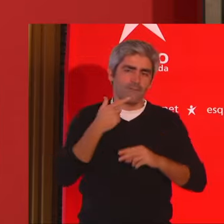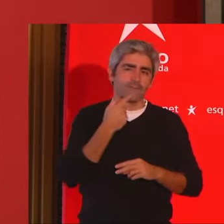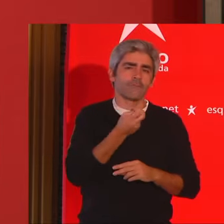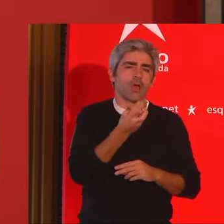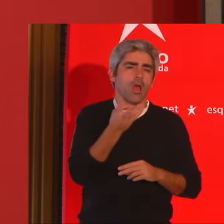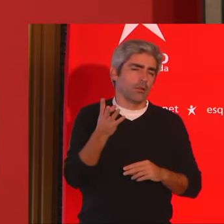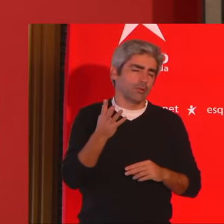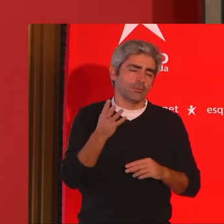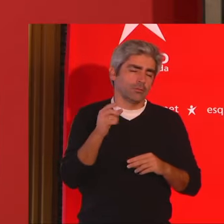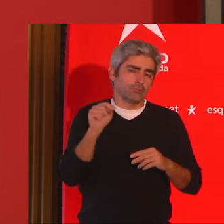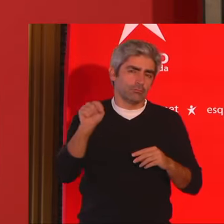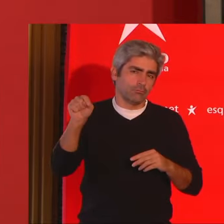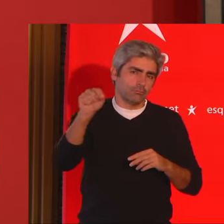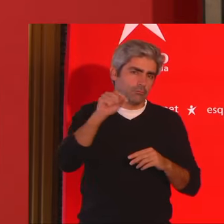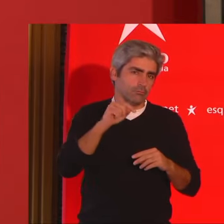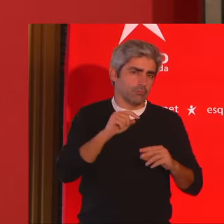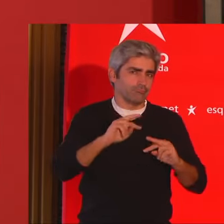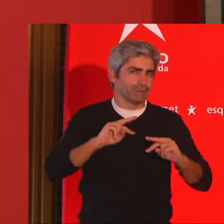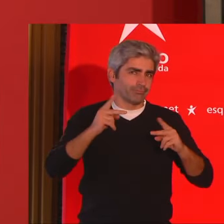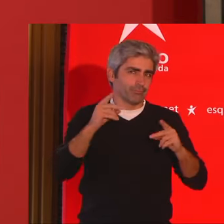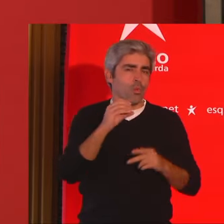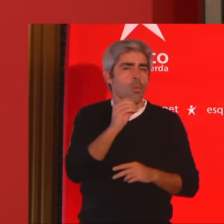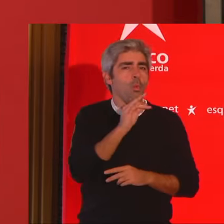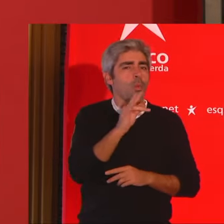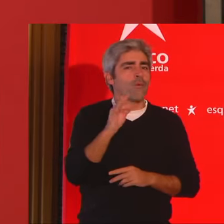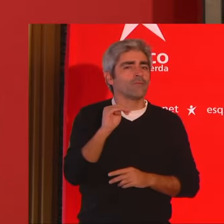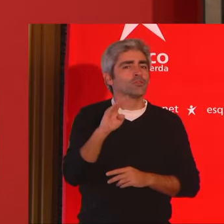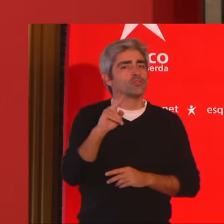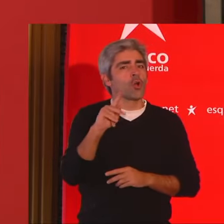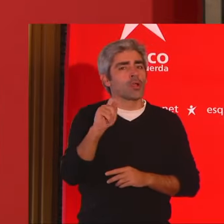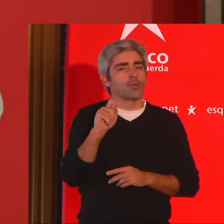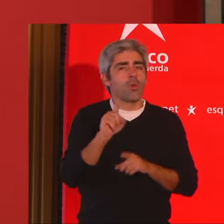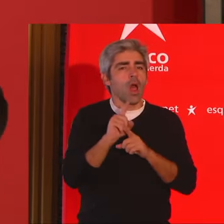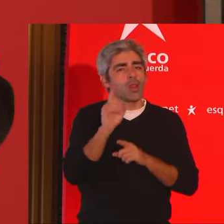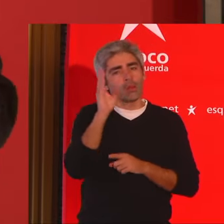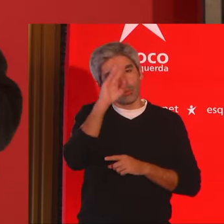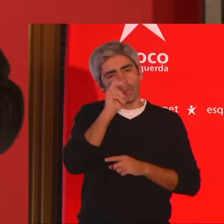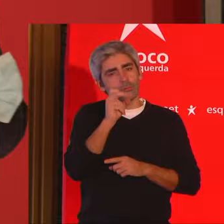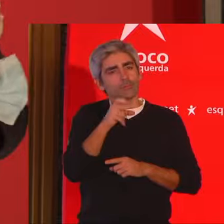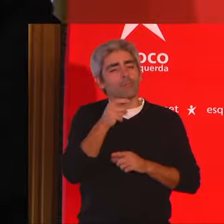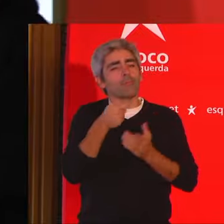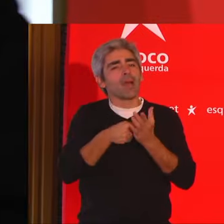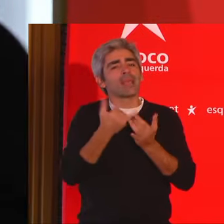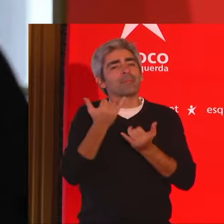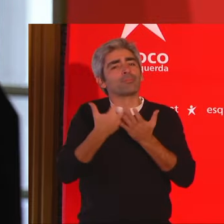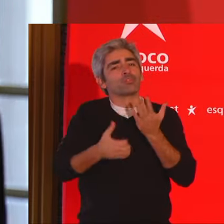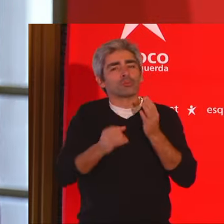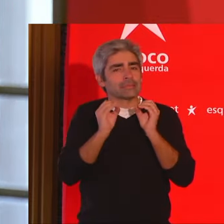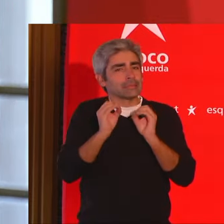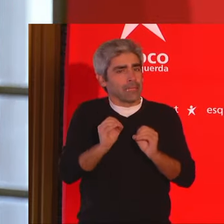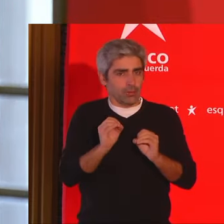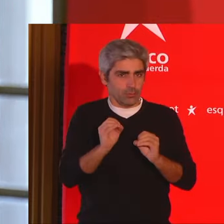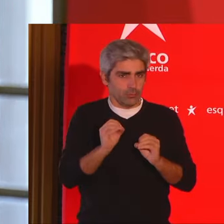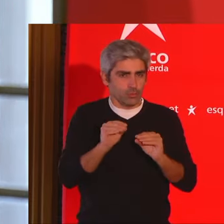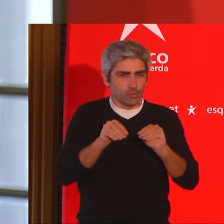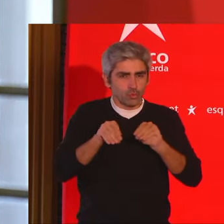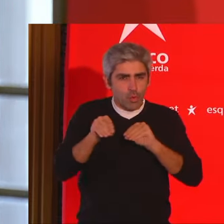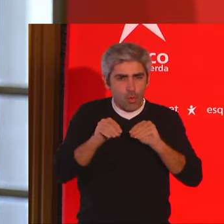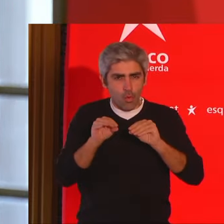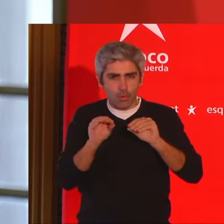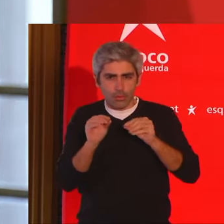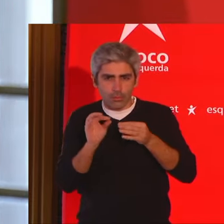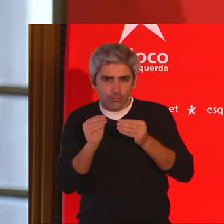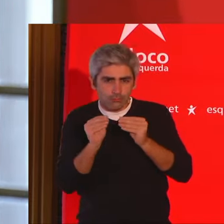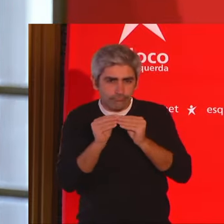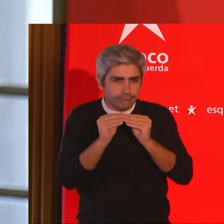de vários para offshores, para jurisdições onde não pagam impostos. com todo o tipo de estratagemas. Depois